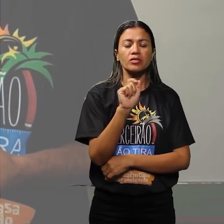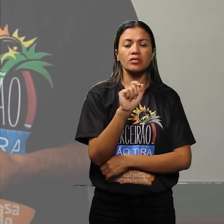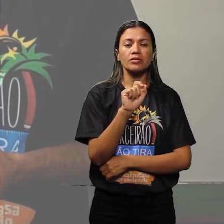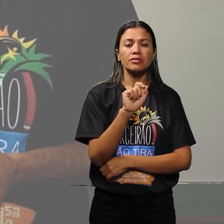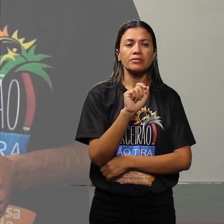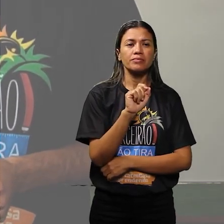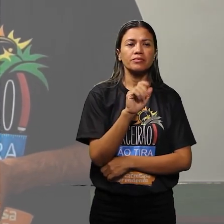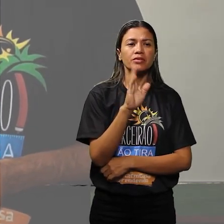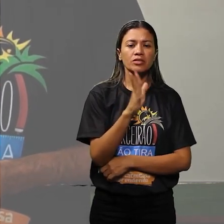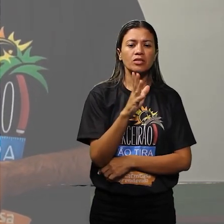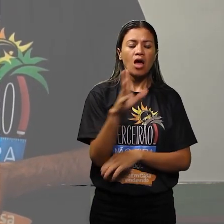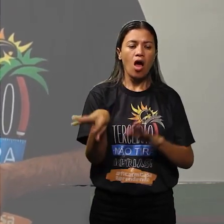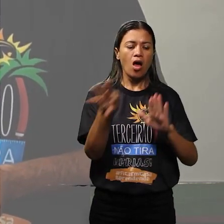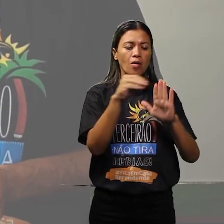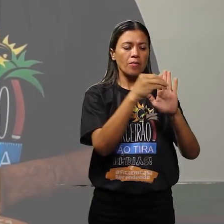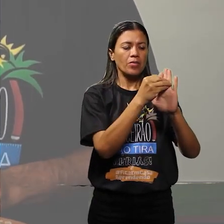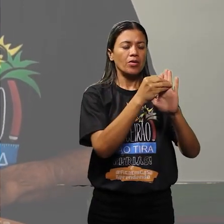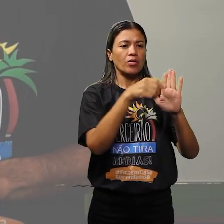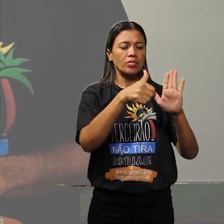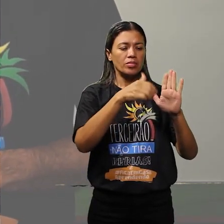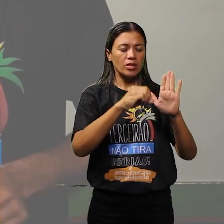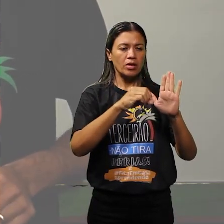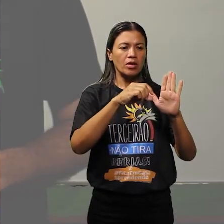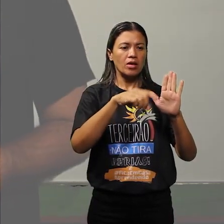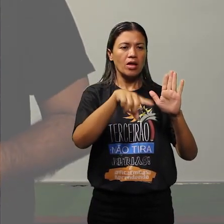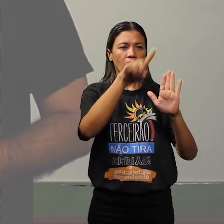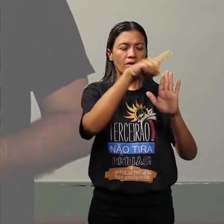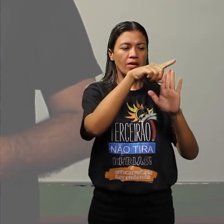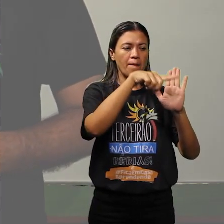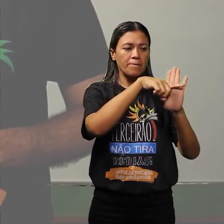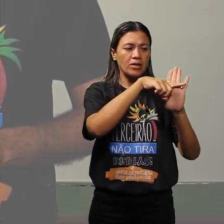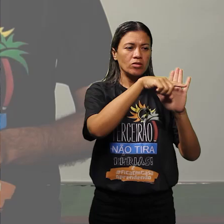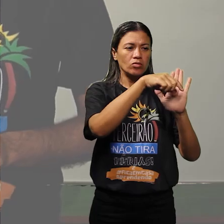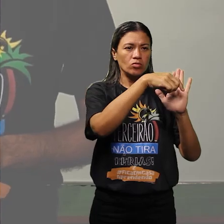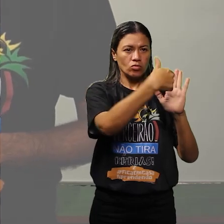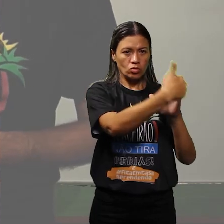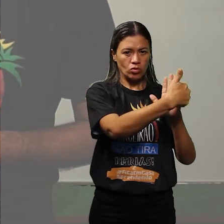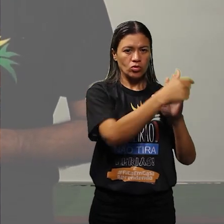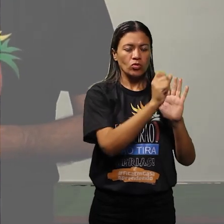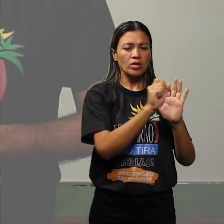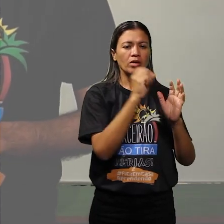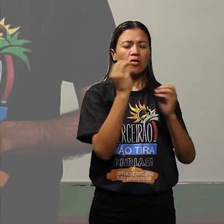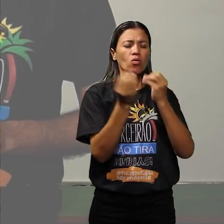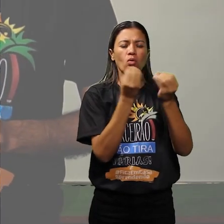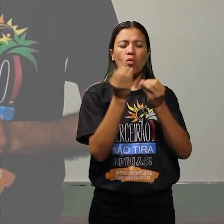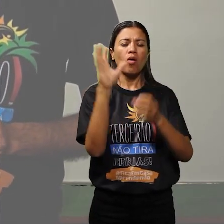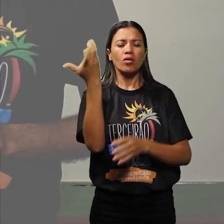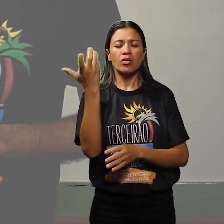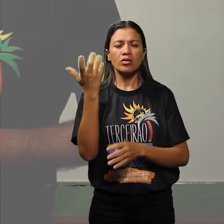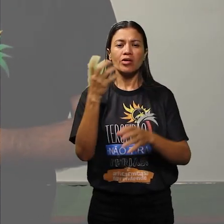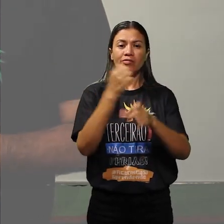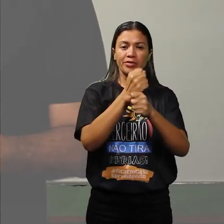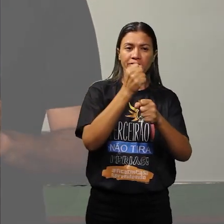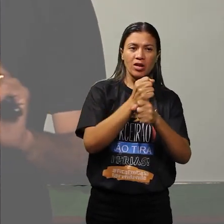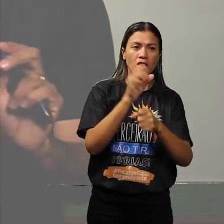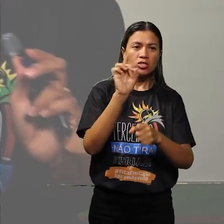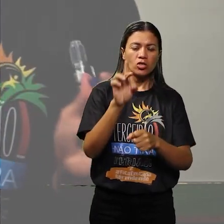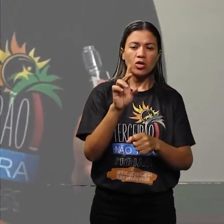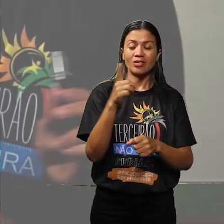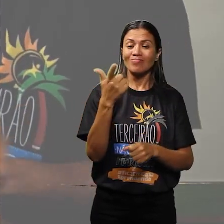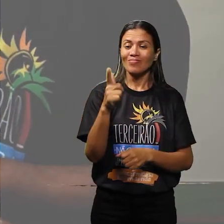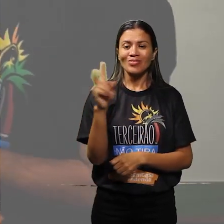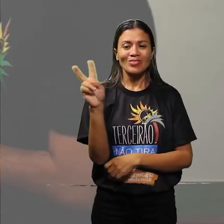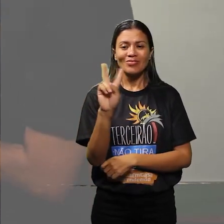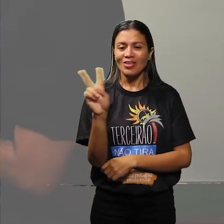gente colocou lá como 10 elevado a menos 12, não foi? O que vai acontecer? Bem, eu vou calcular, só que ele não me deu o